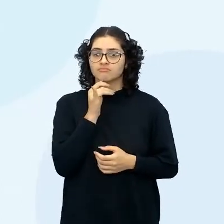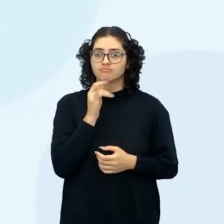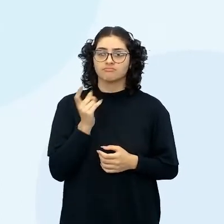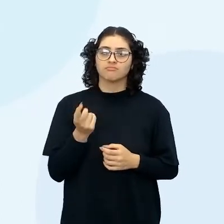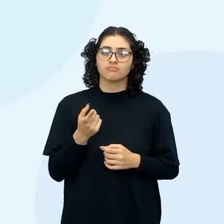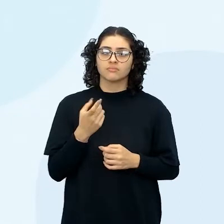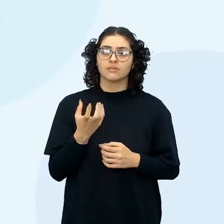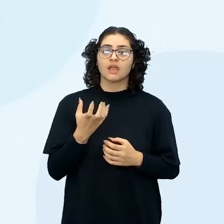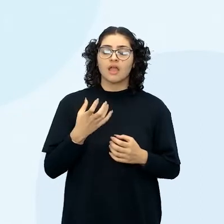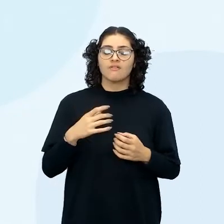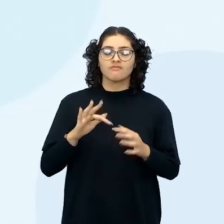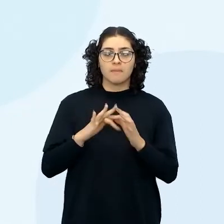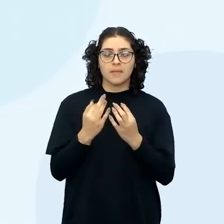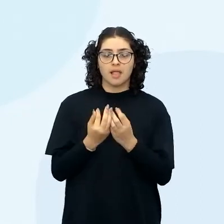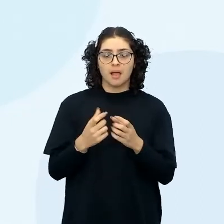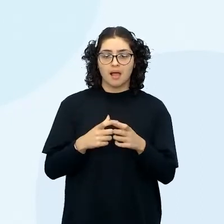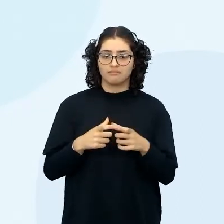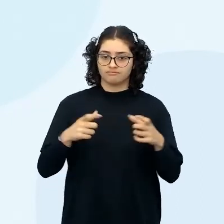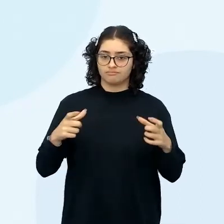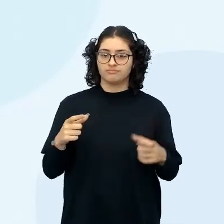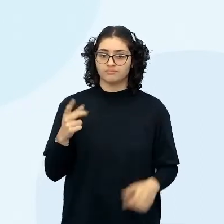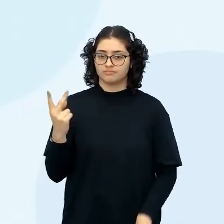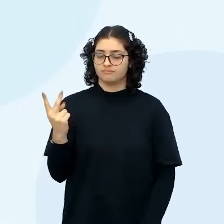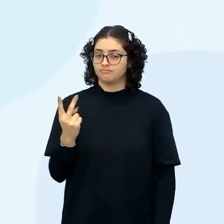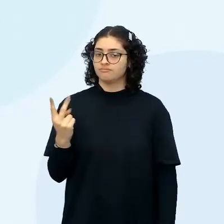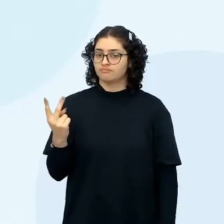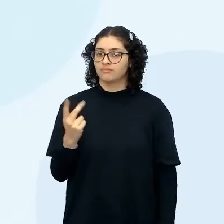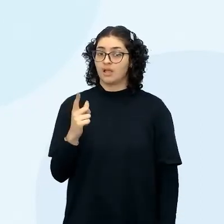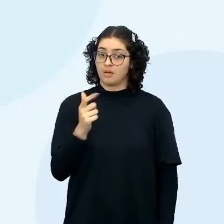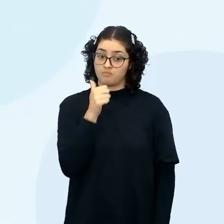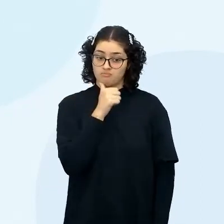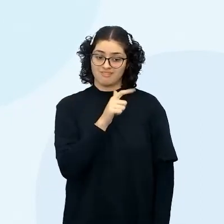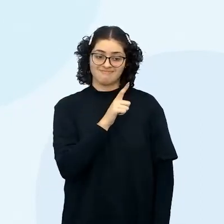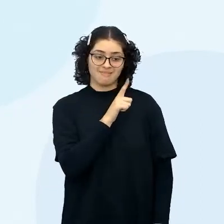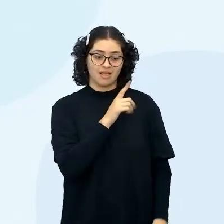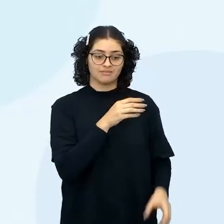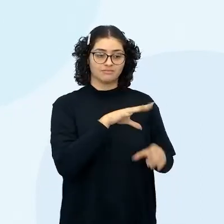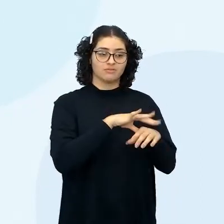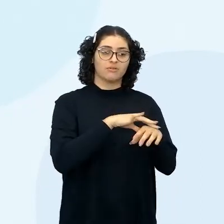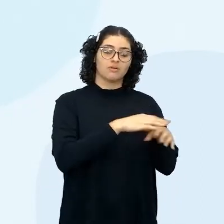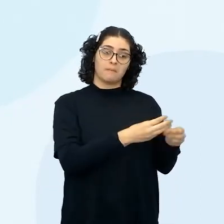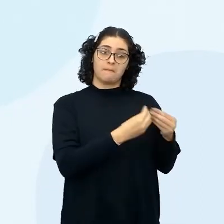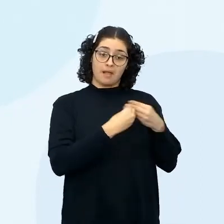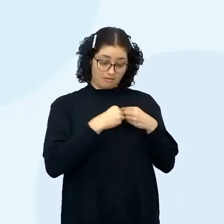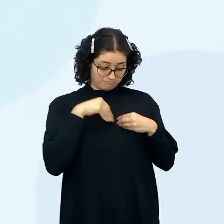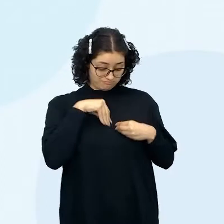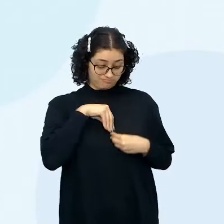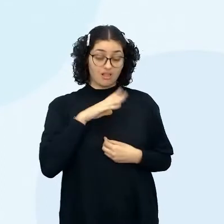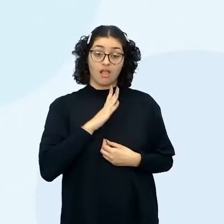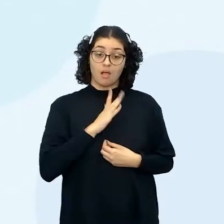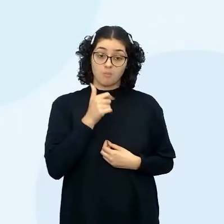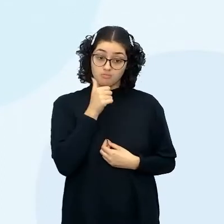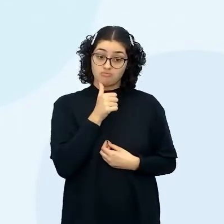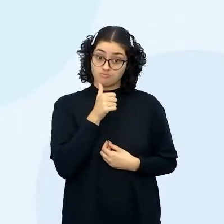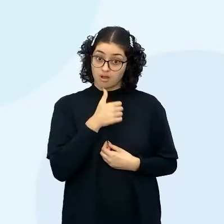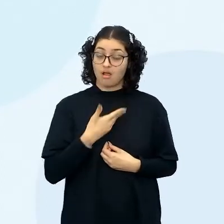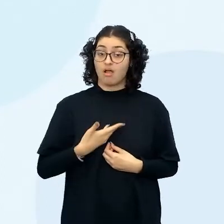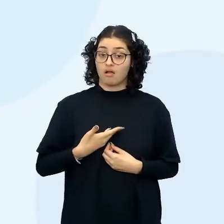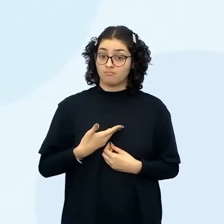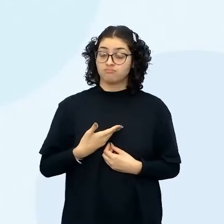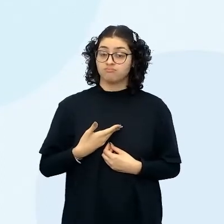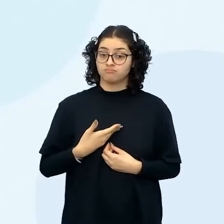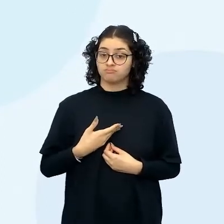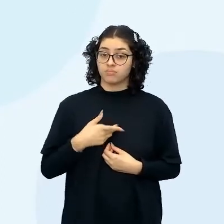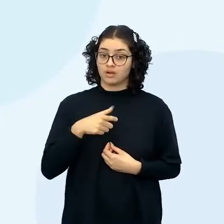aí crescer a família. Essa mulher, então, que ela é portadora dessa mutação, então aqui com